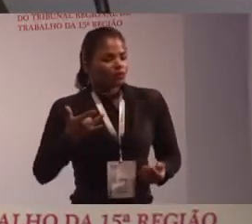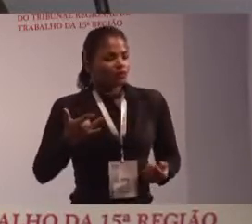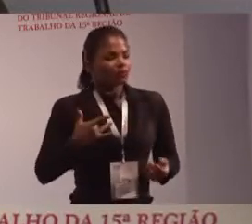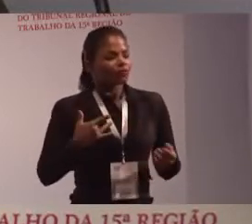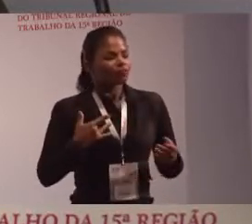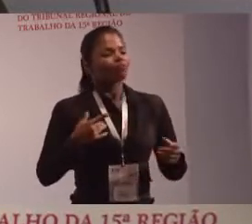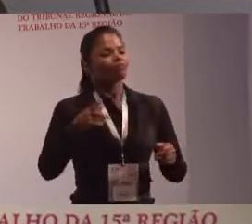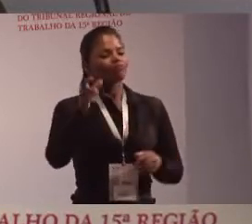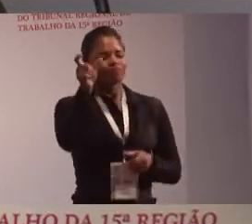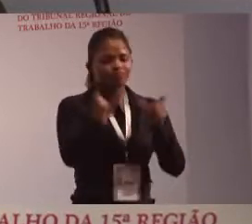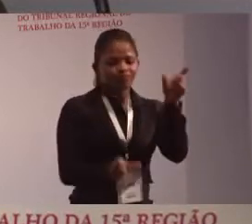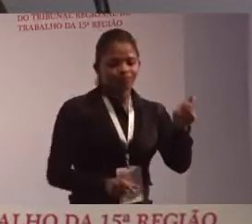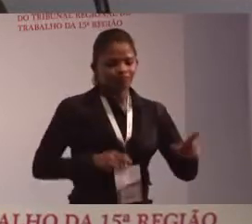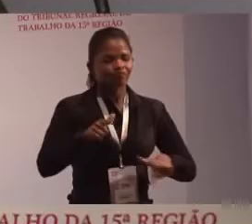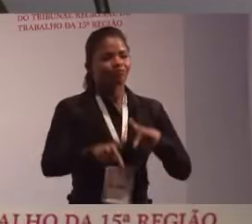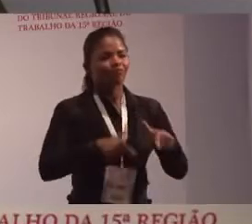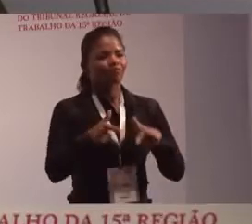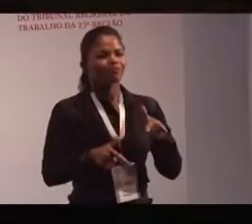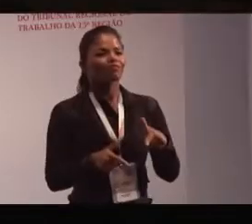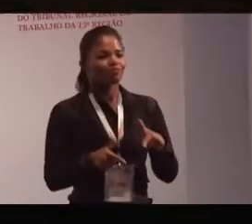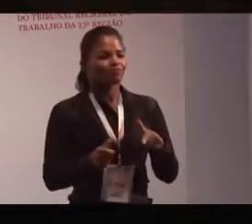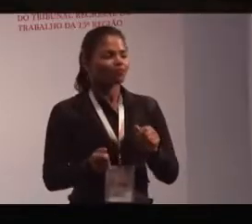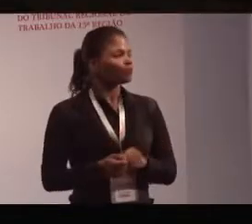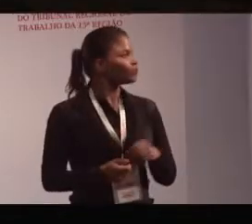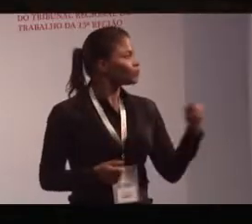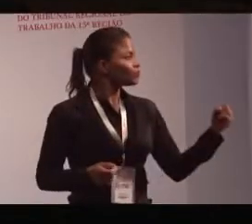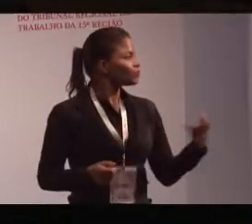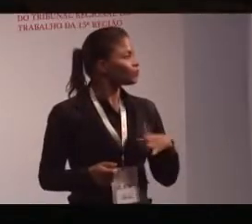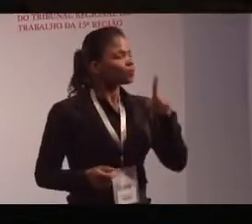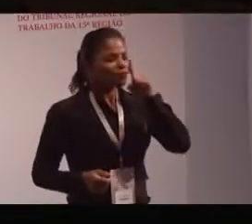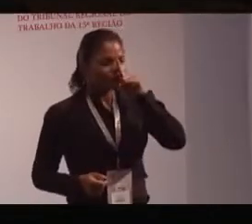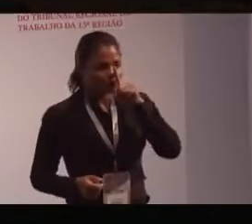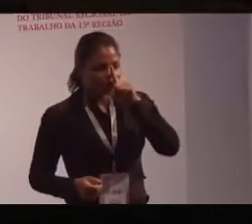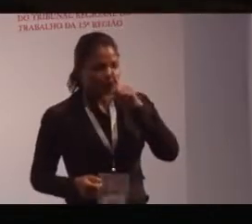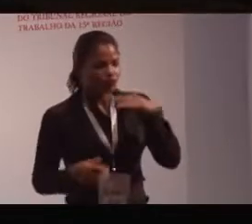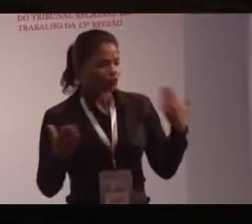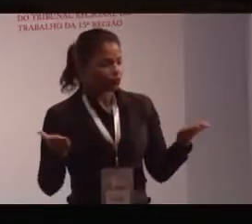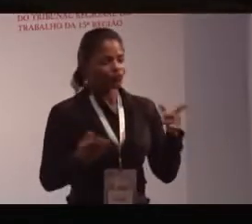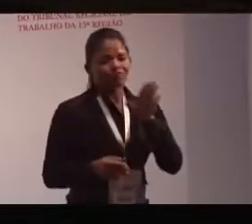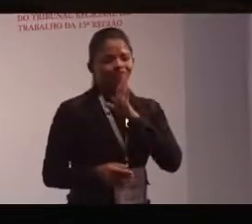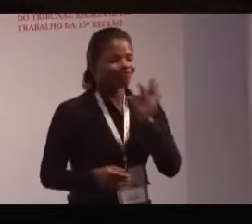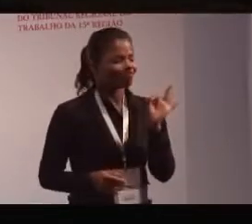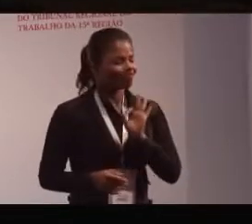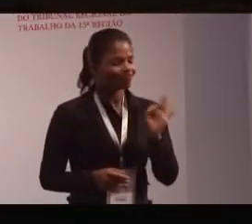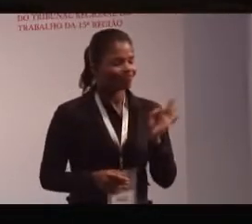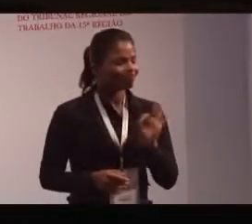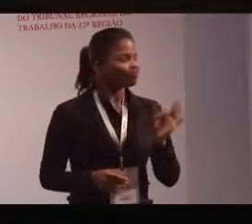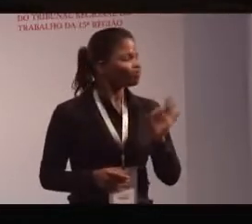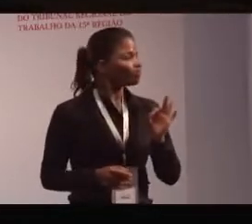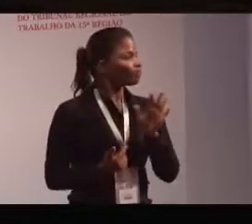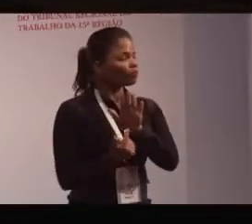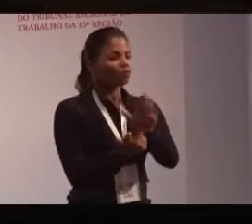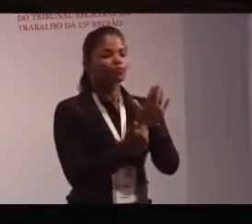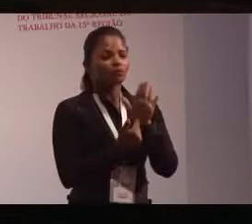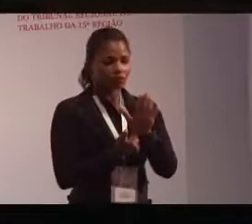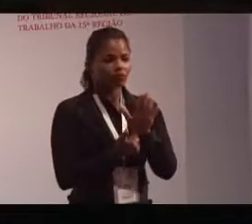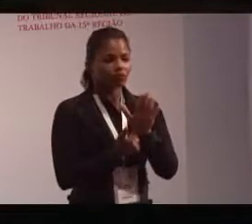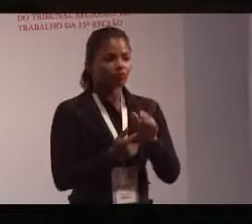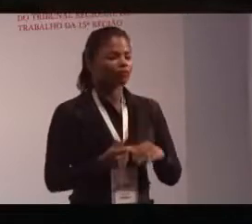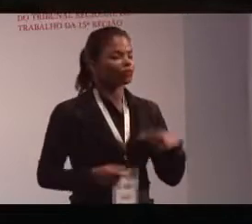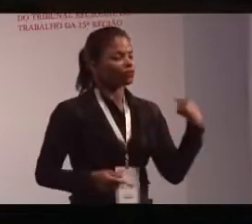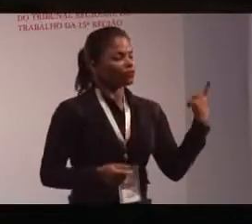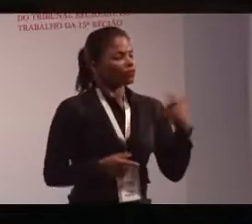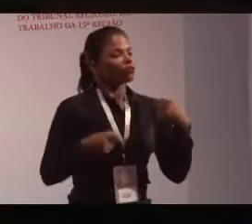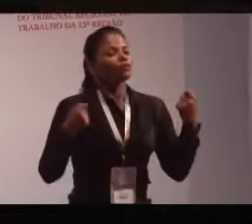esses trabalhadores? É um grande desafio. Novos riscos, que hoje a gente não conhece, vão se apresentar. E nós